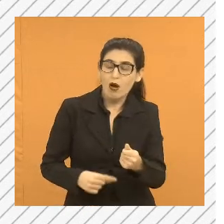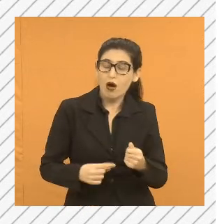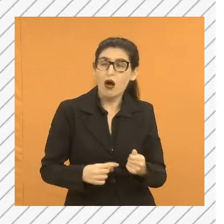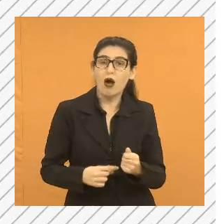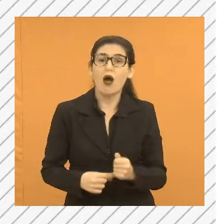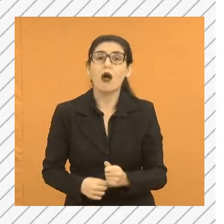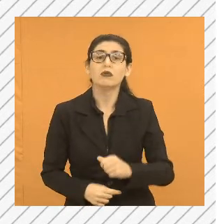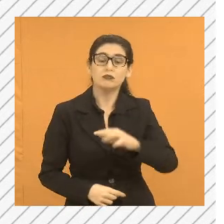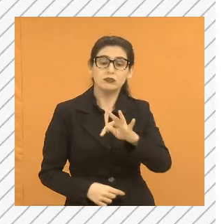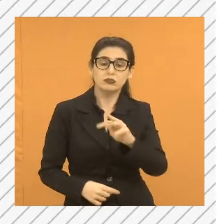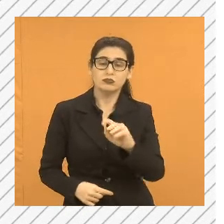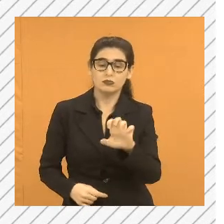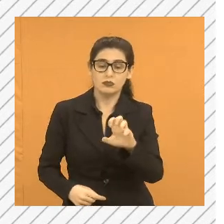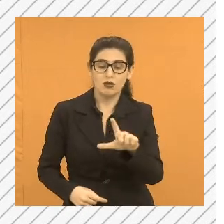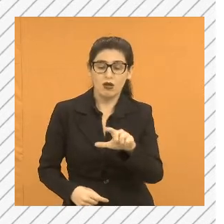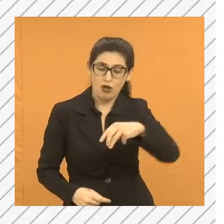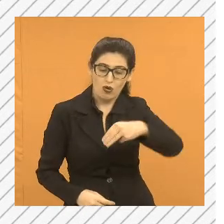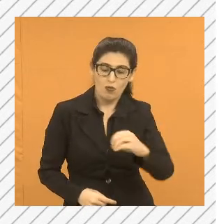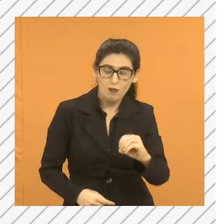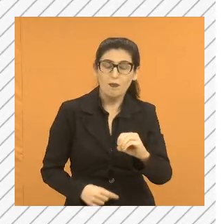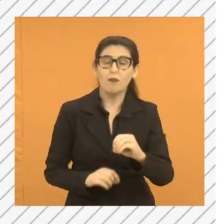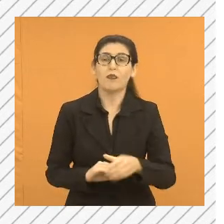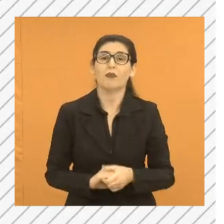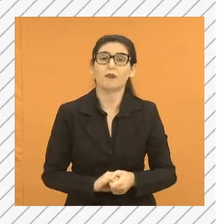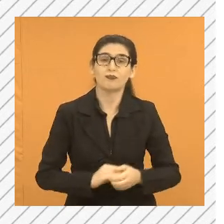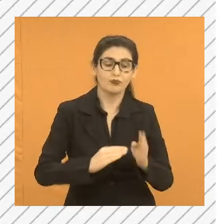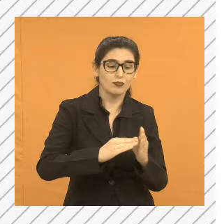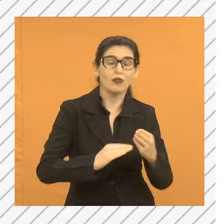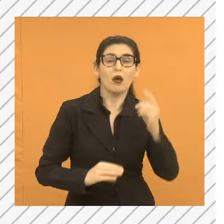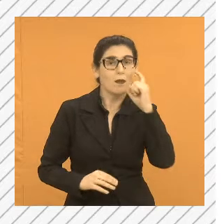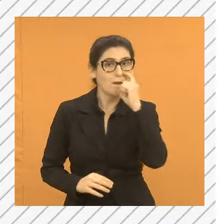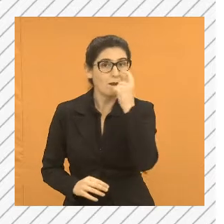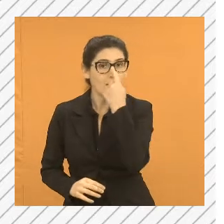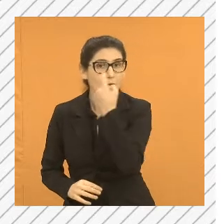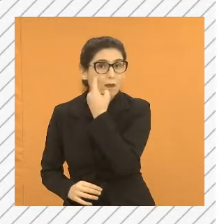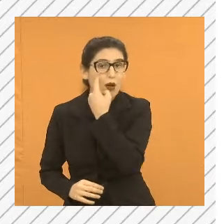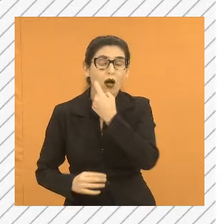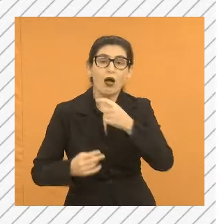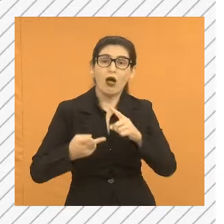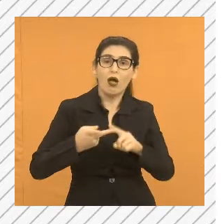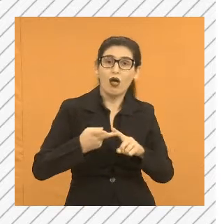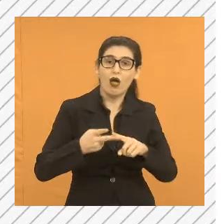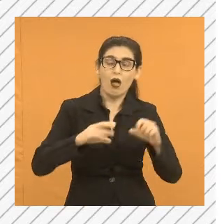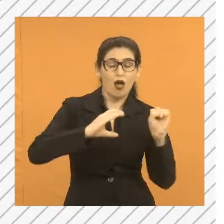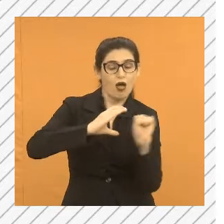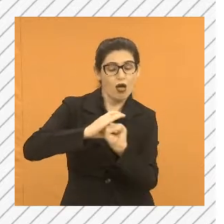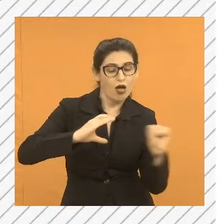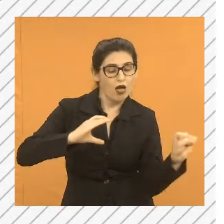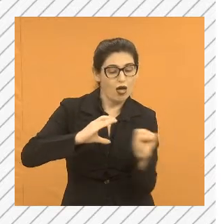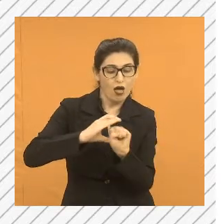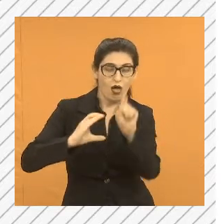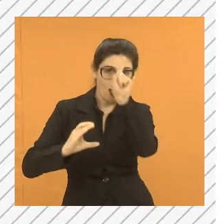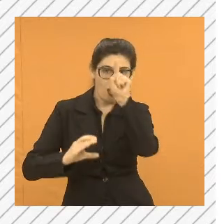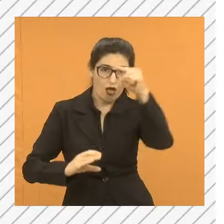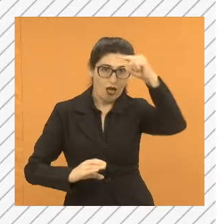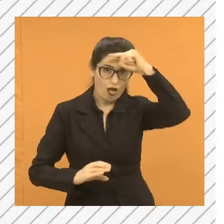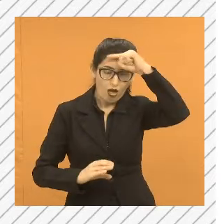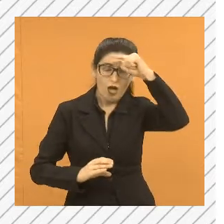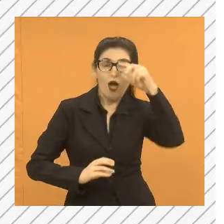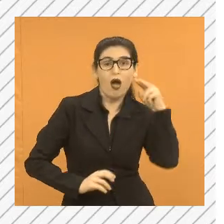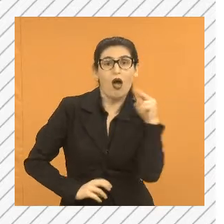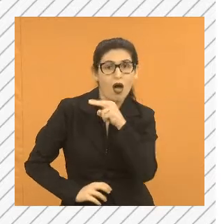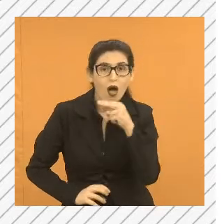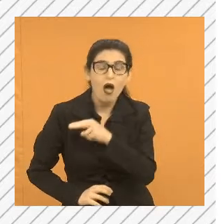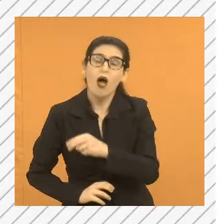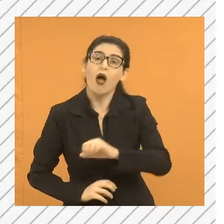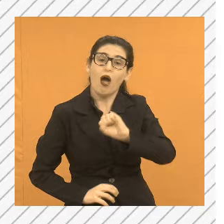Almeida Cruz, Unidade de Saúde do Parque Meia Lua, Santa Casa de Misericórdia com pronto-socorro geral,